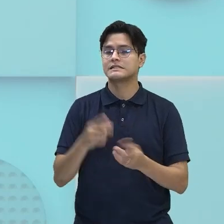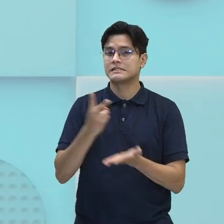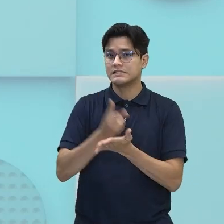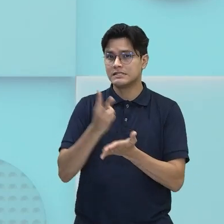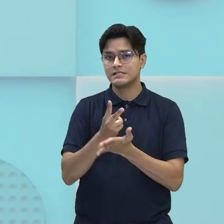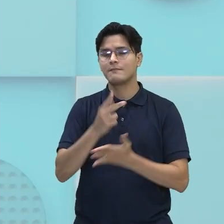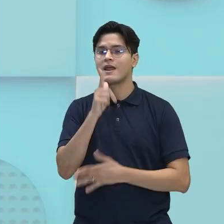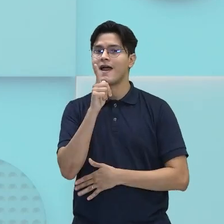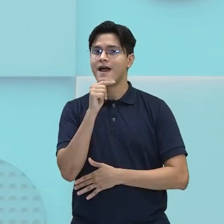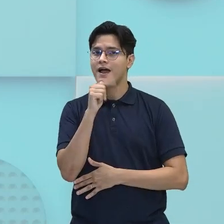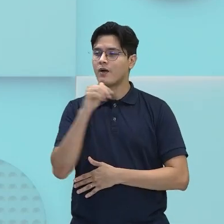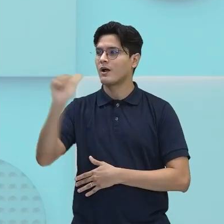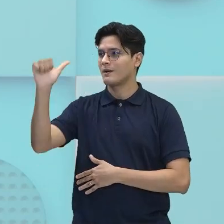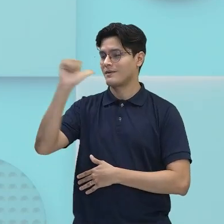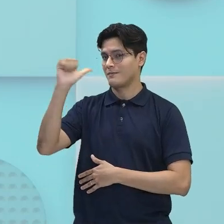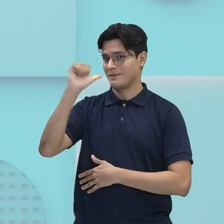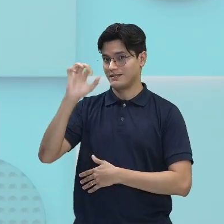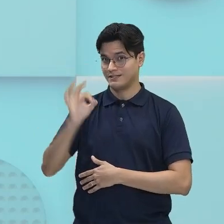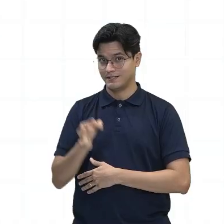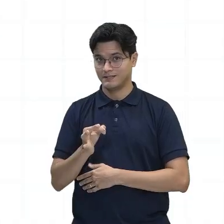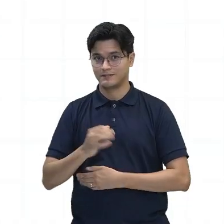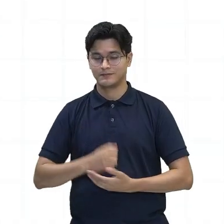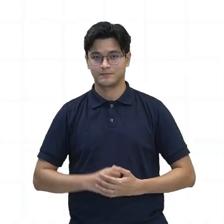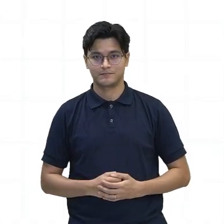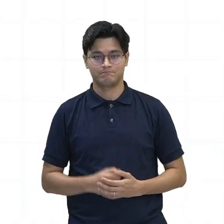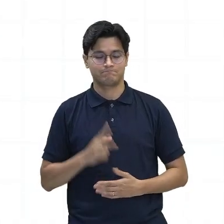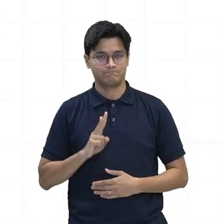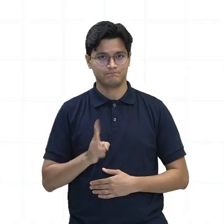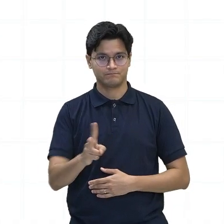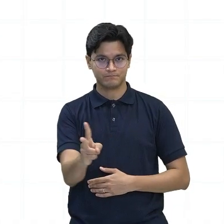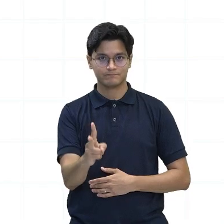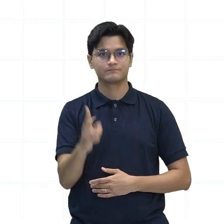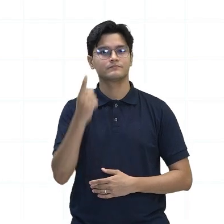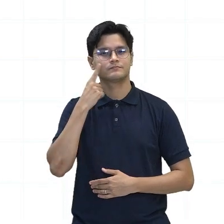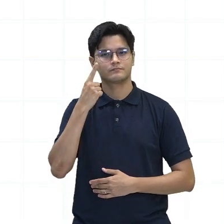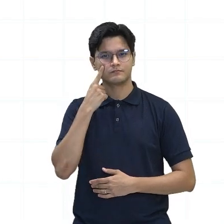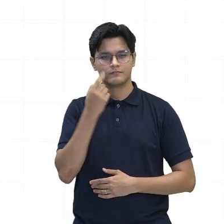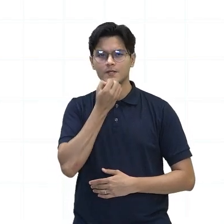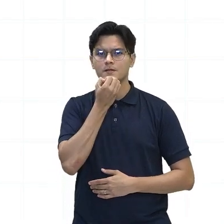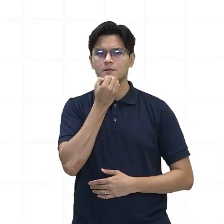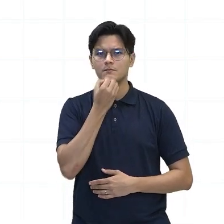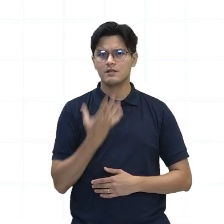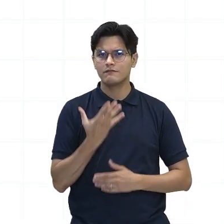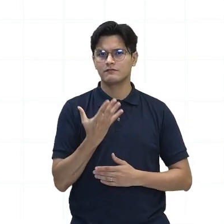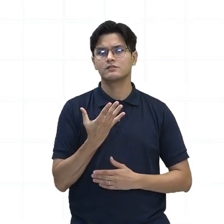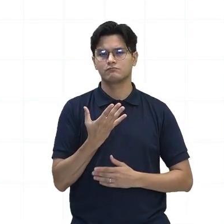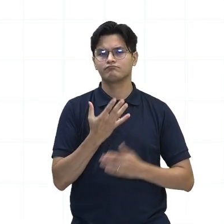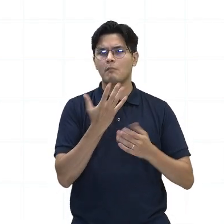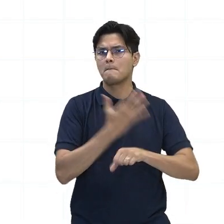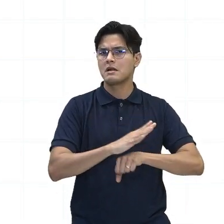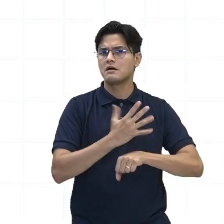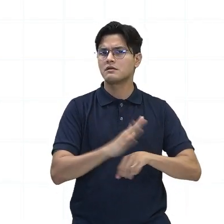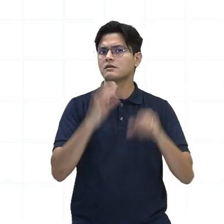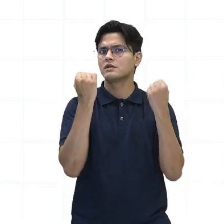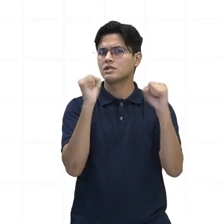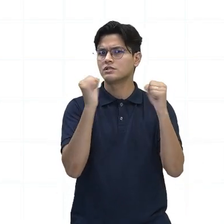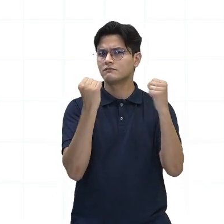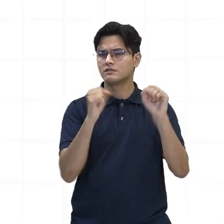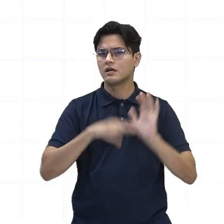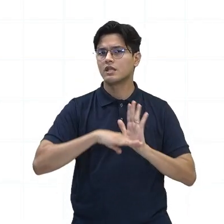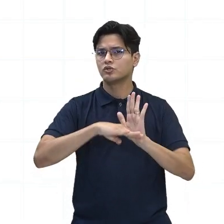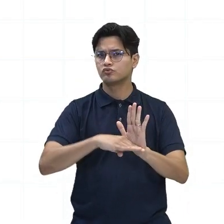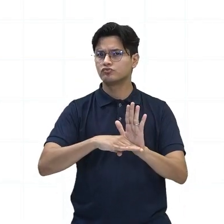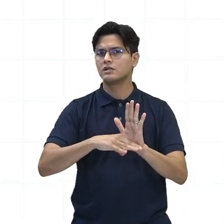o corpo, certo? Prosseguindo, vamos ver alguns benefícios da atividade física? Olha só.